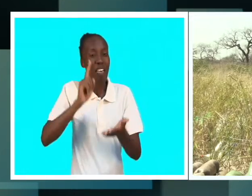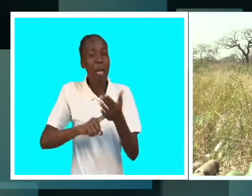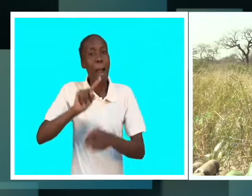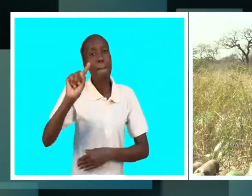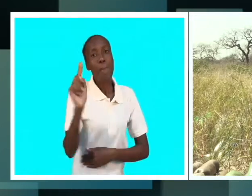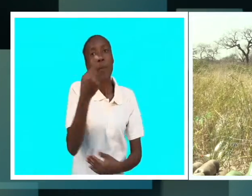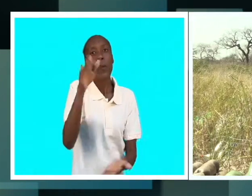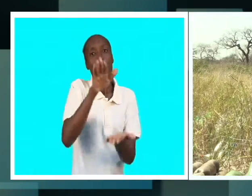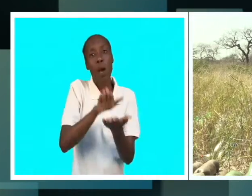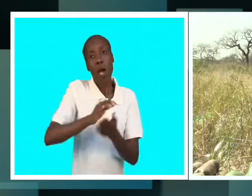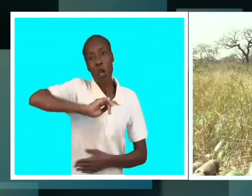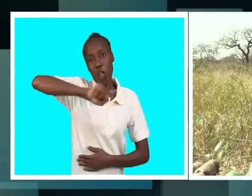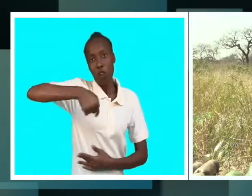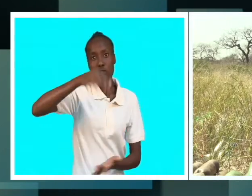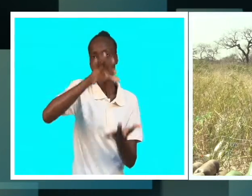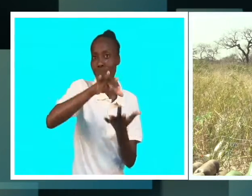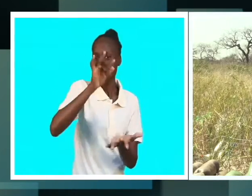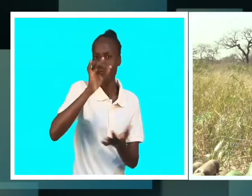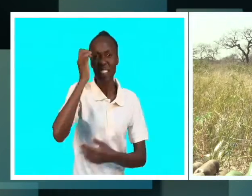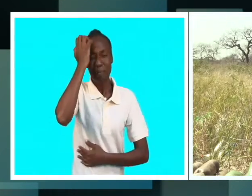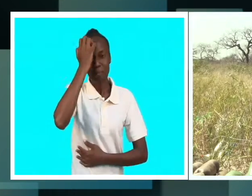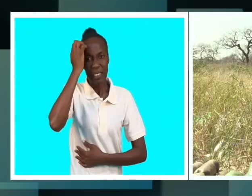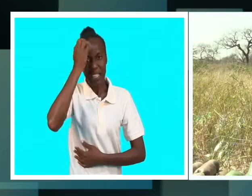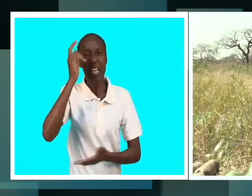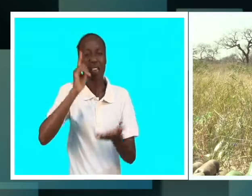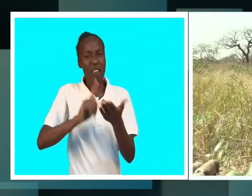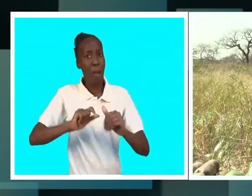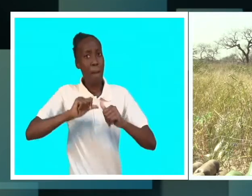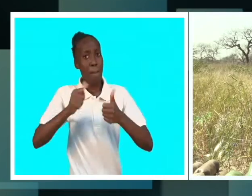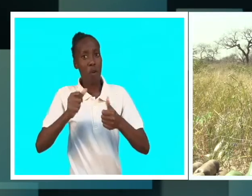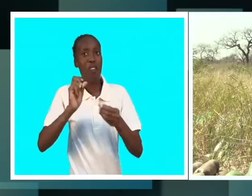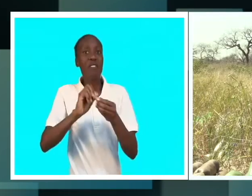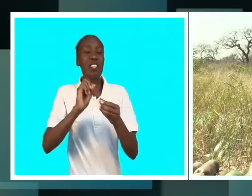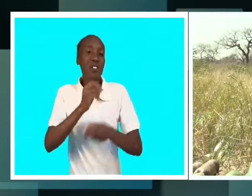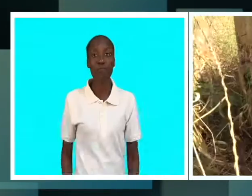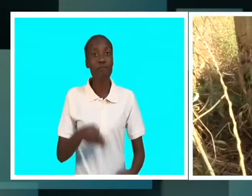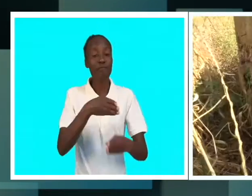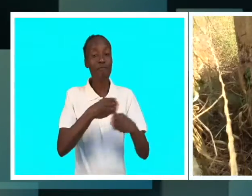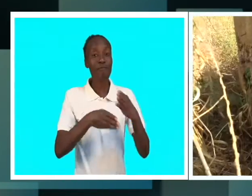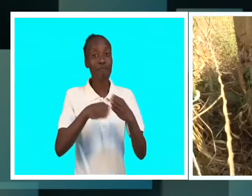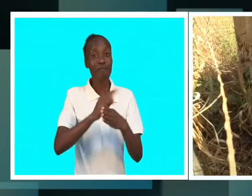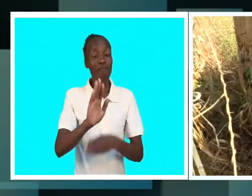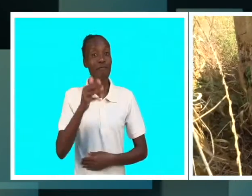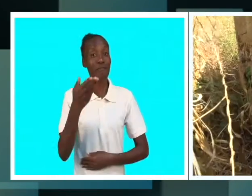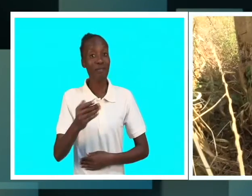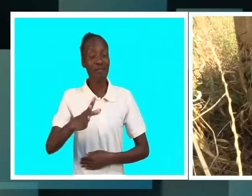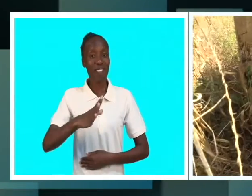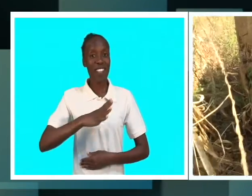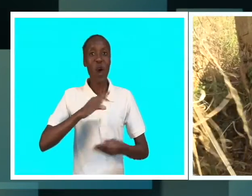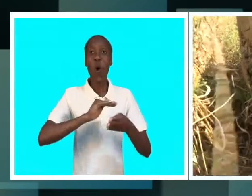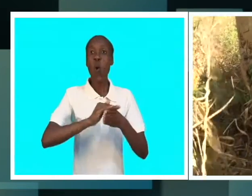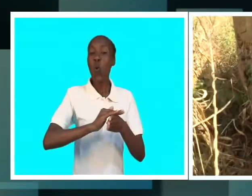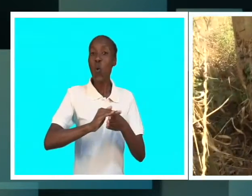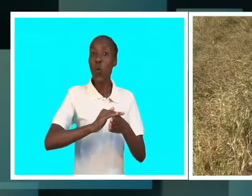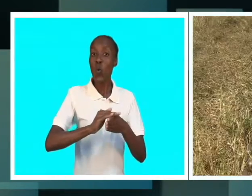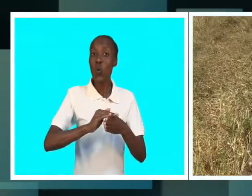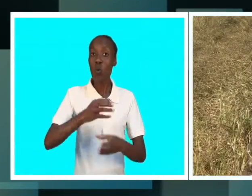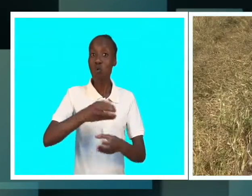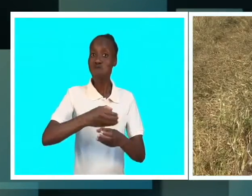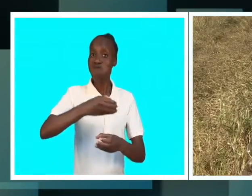o primeiro sítio onde nós identificamos, achamos por bem que merece ter cá um hospital. As infraestruturas estão a ser